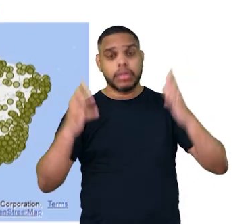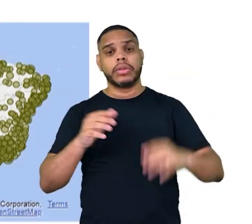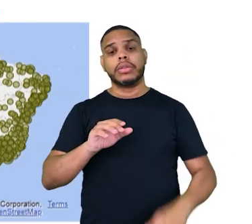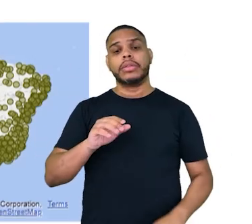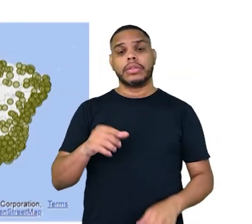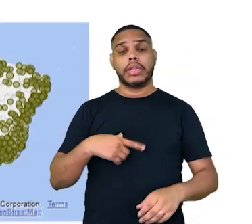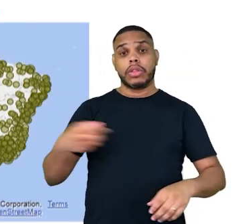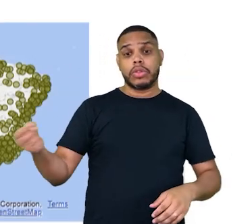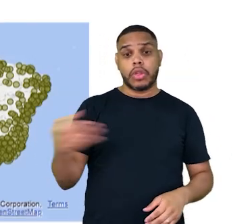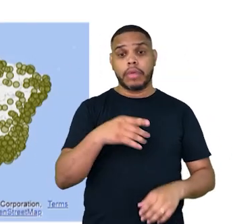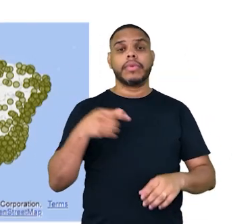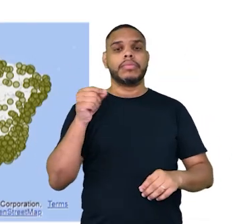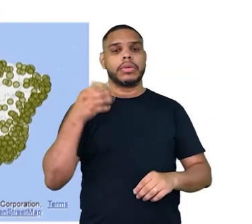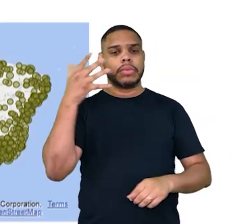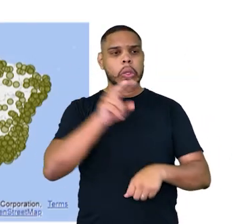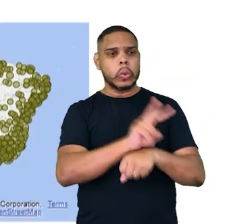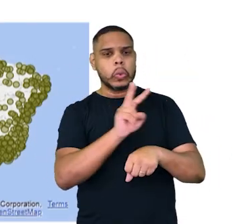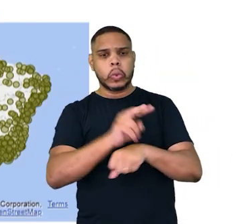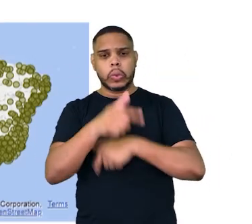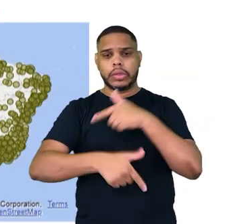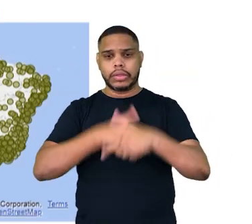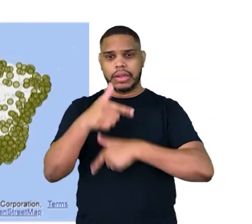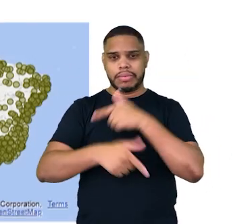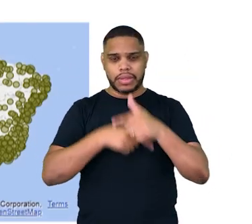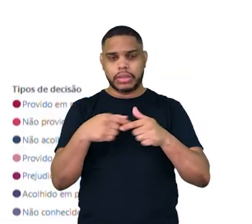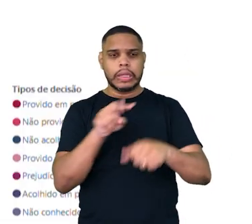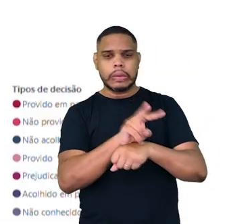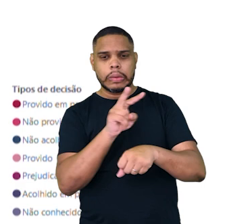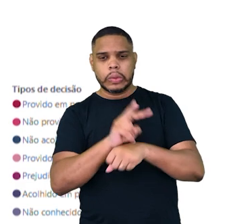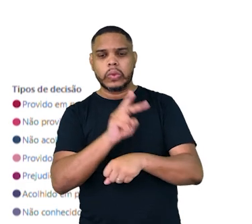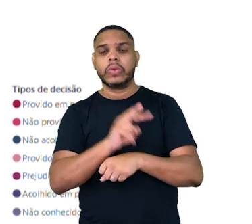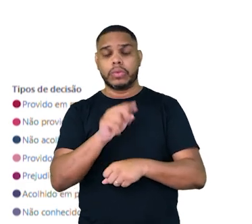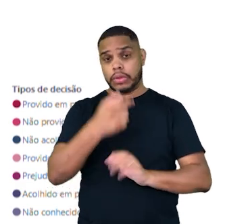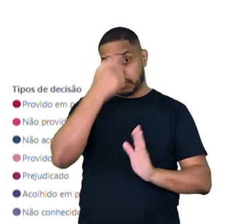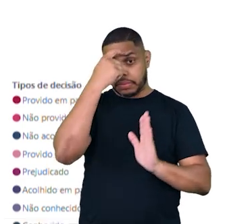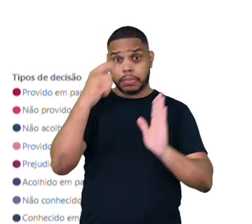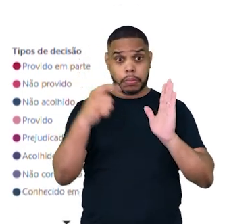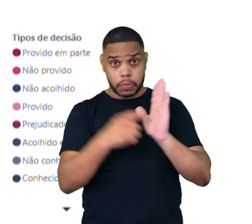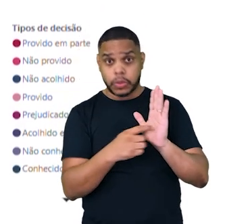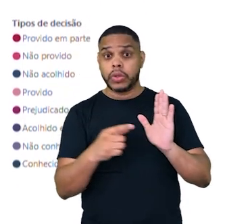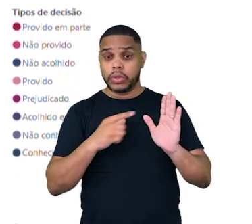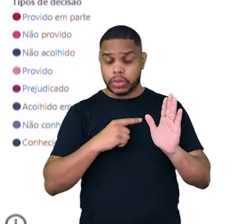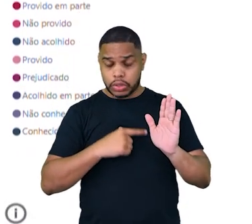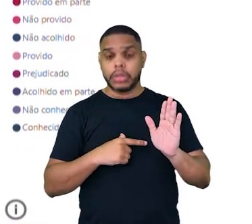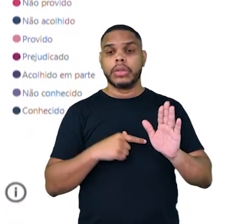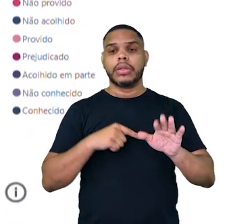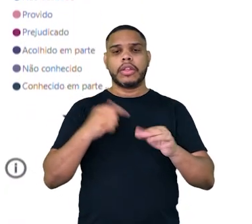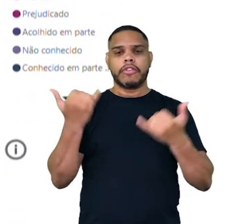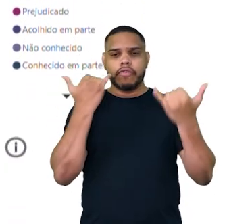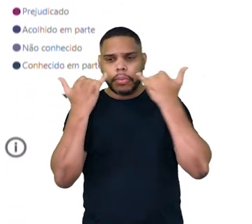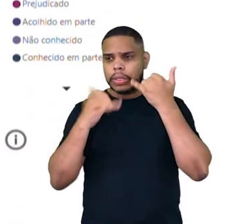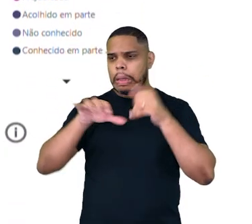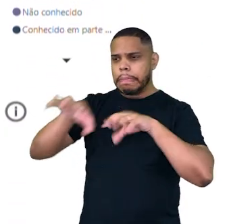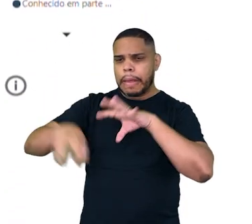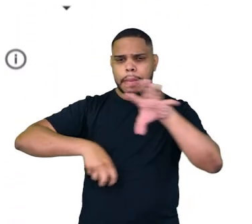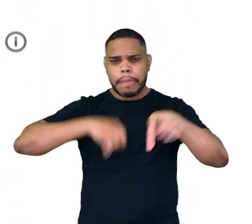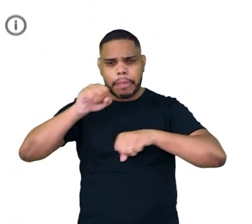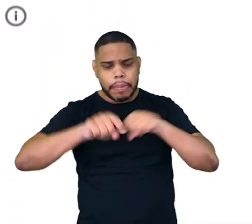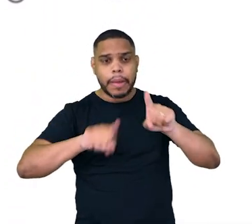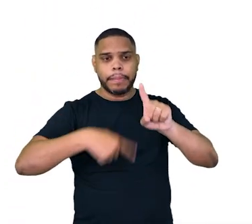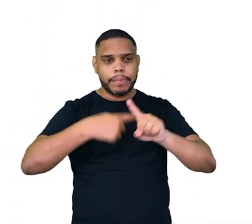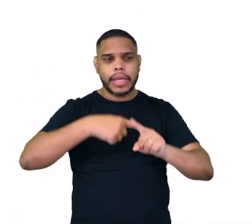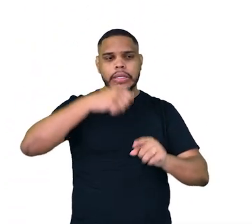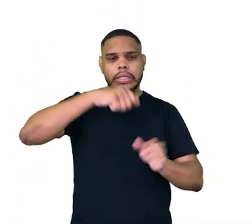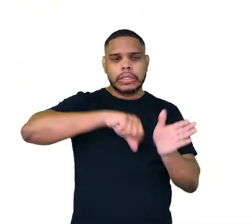Trabalho lançou uma nova seção do Monitor do Trabalho Decente. A ferramenta de inteligência artificial coleta e analisa dados